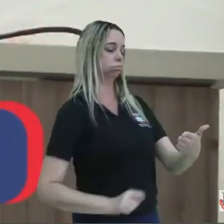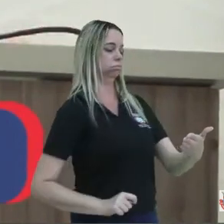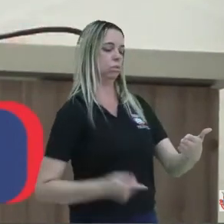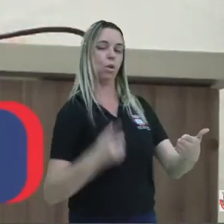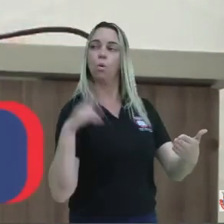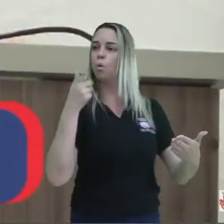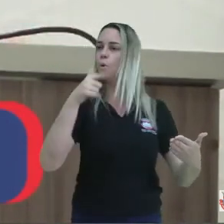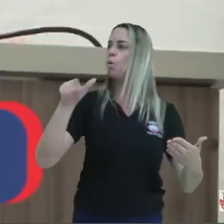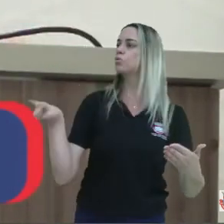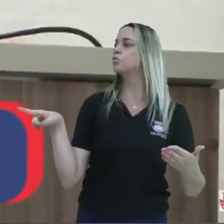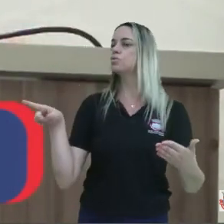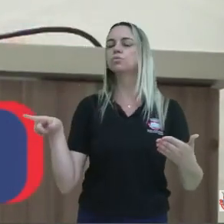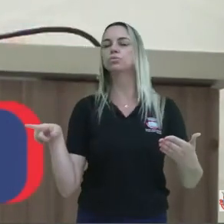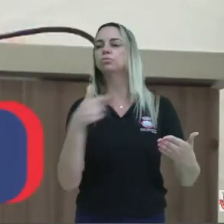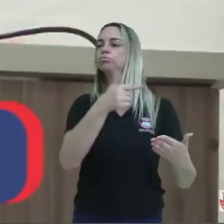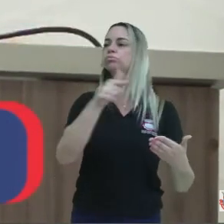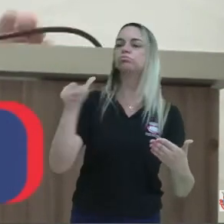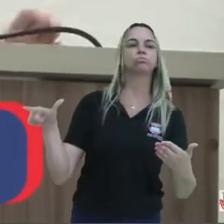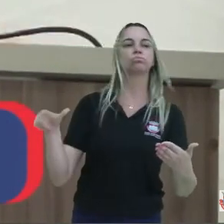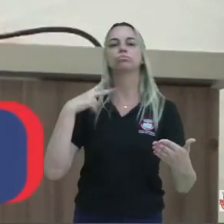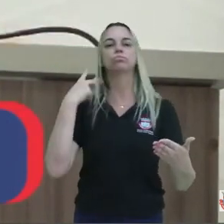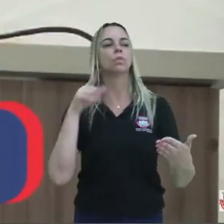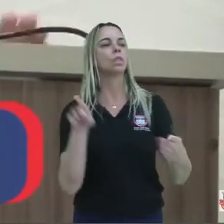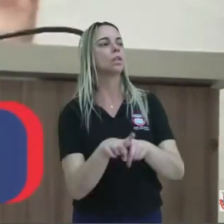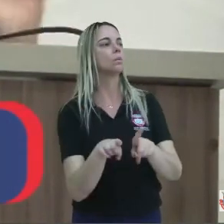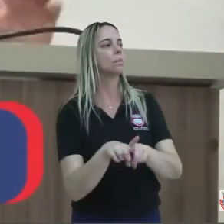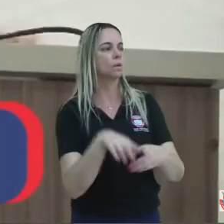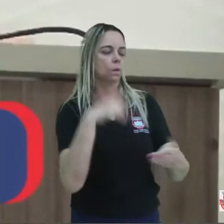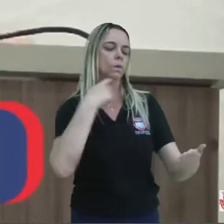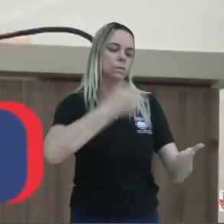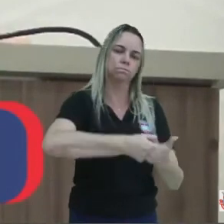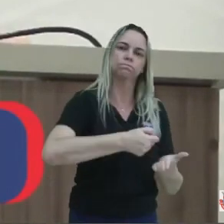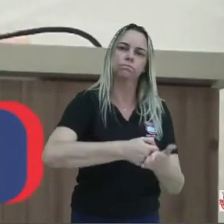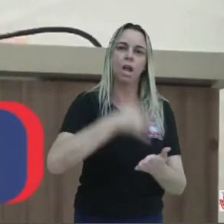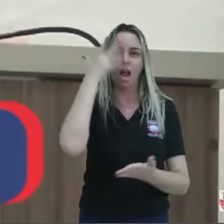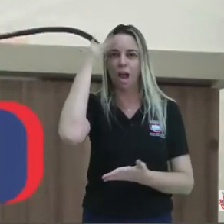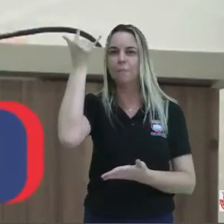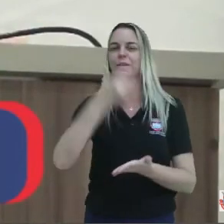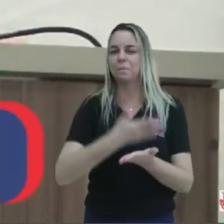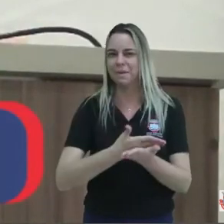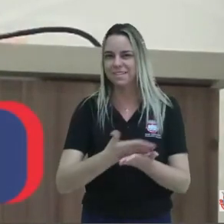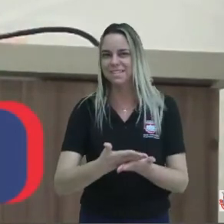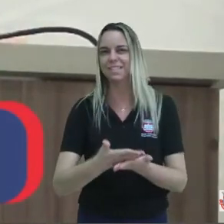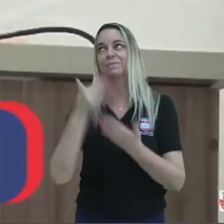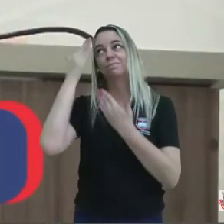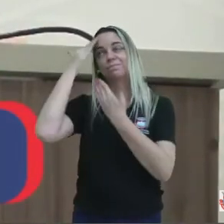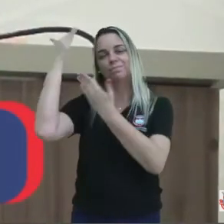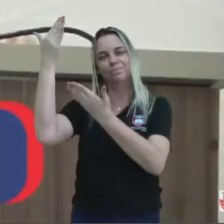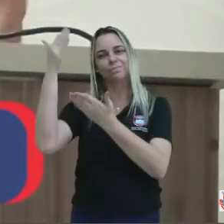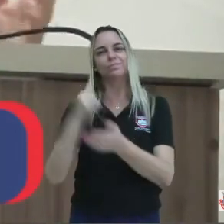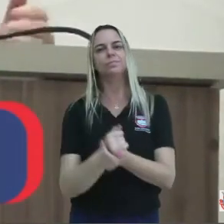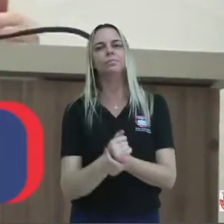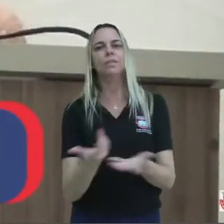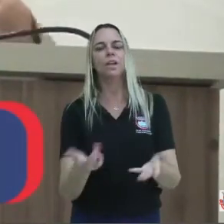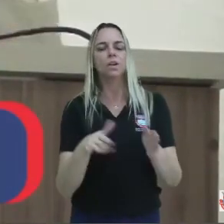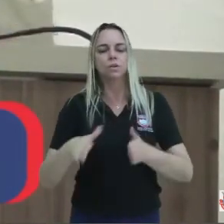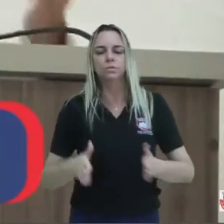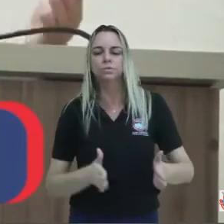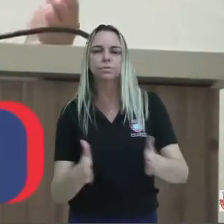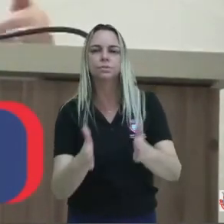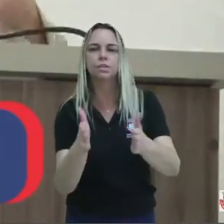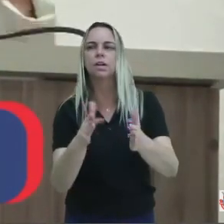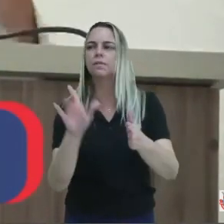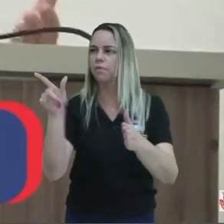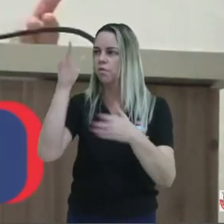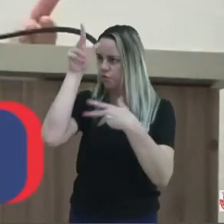foram retiradas, mas, se Deus quiser, vai fazer aquele calçamento que a população tanto precisa e que tanto